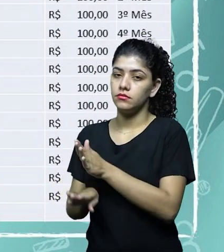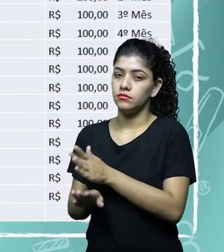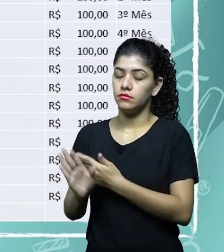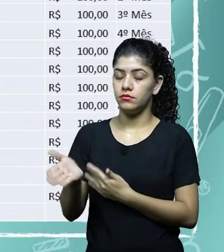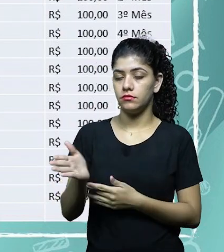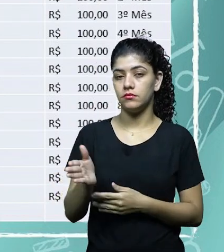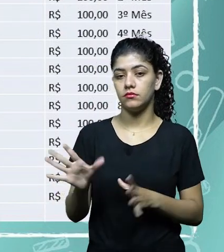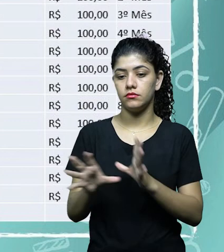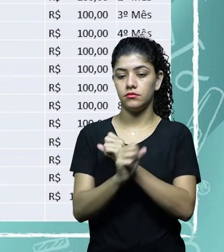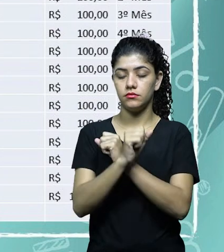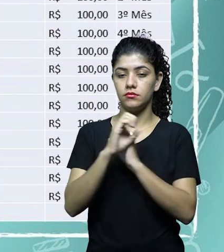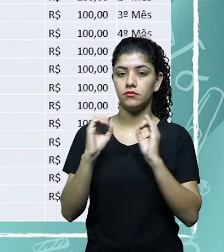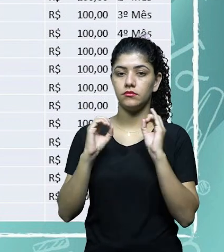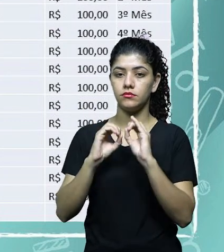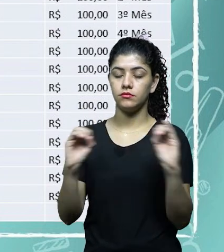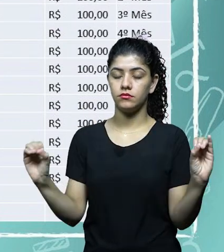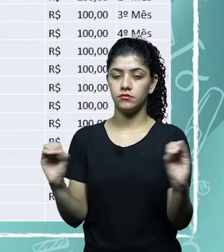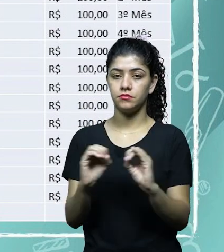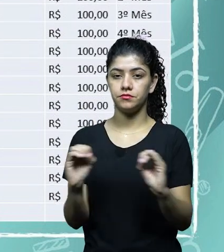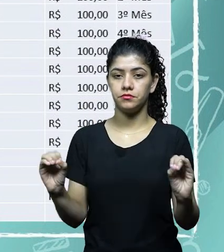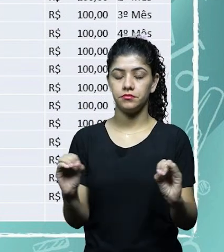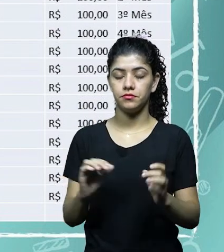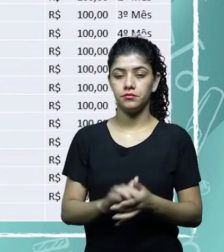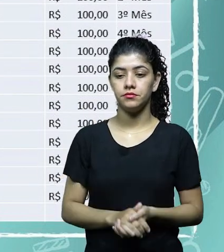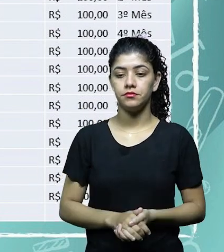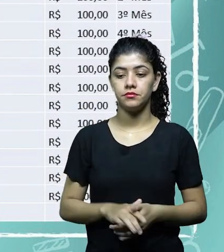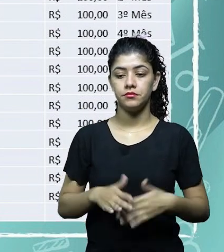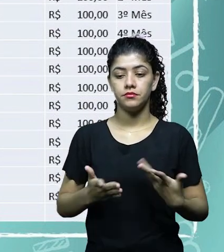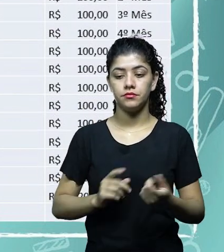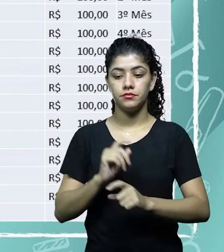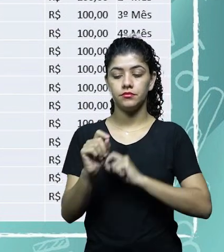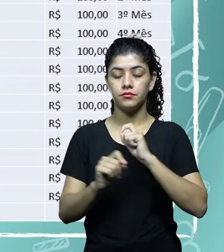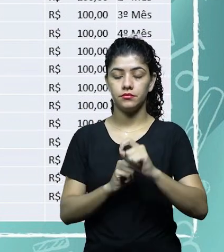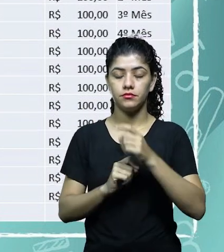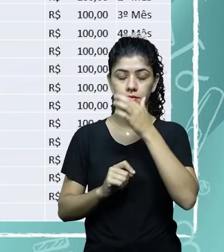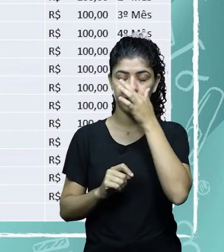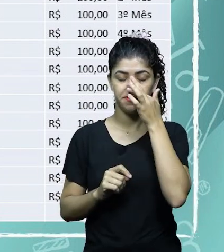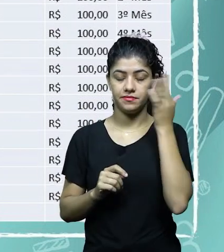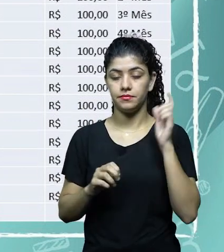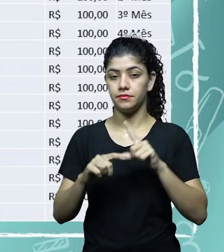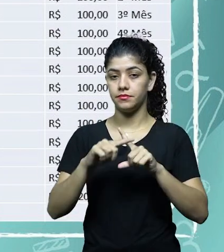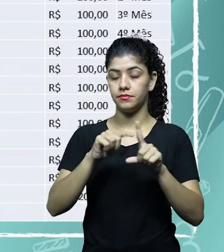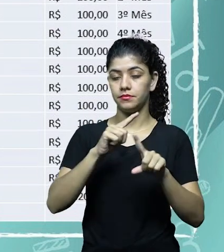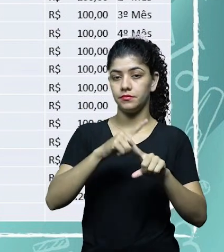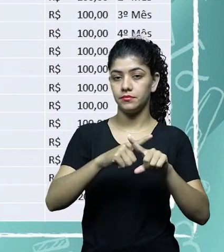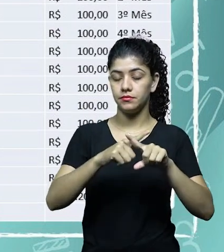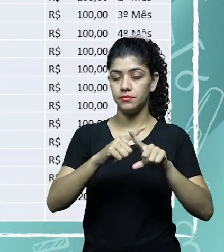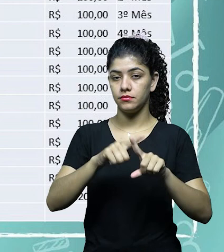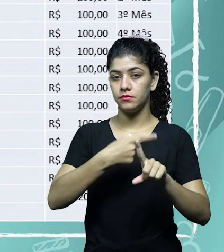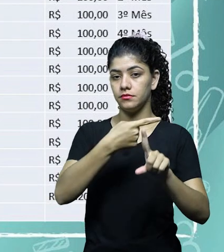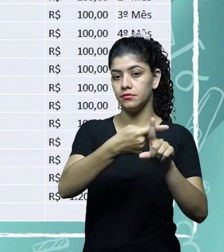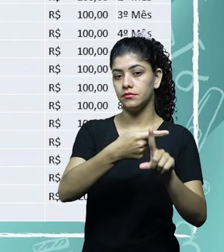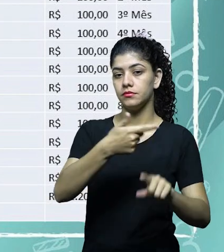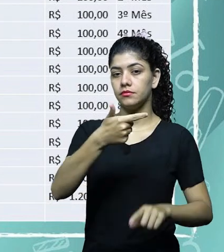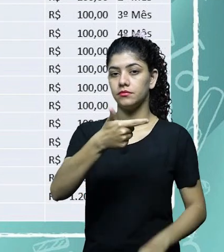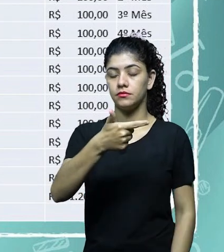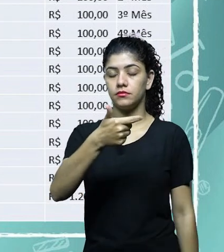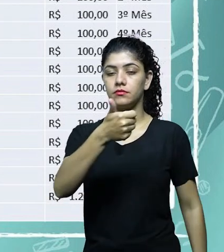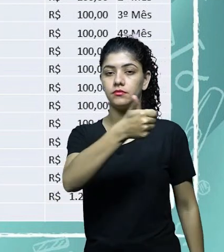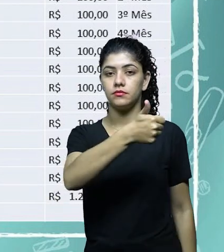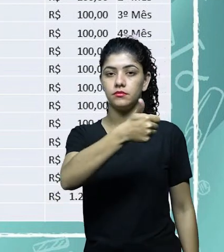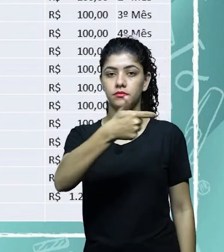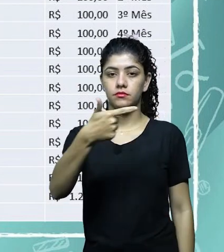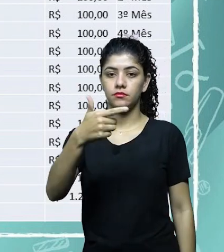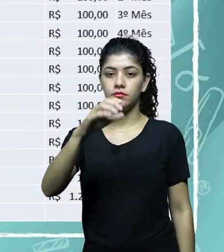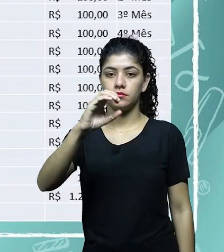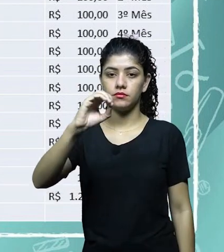conta clientes a receber, ela foi zerada no final do exercício, e aqui entrou mais 1.200. Então,